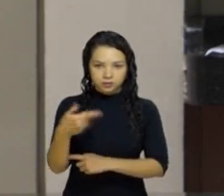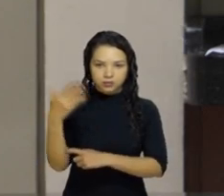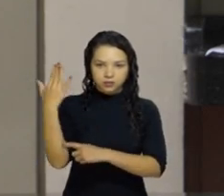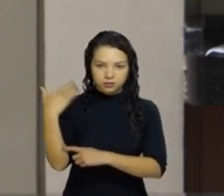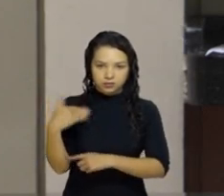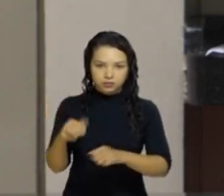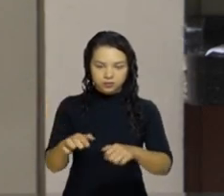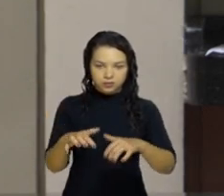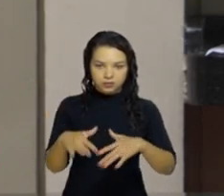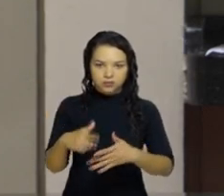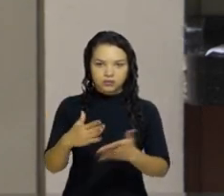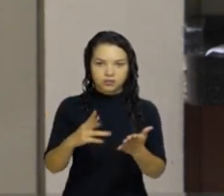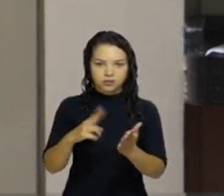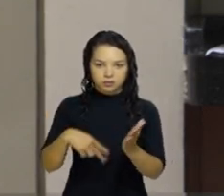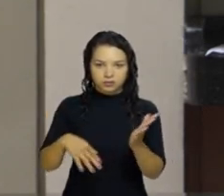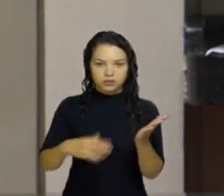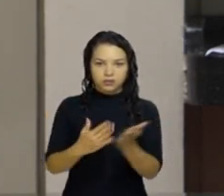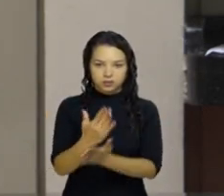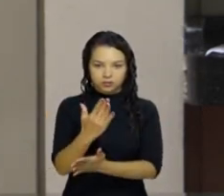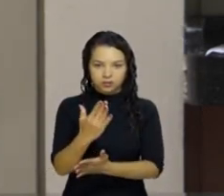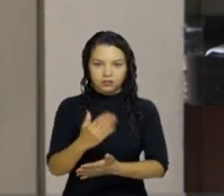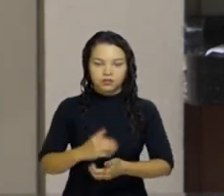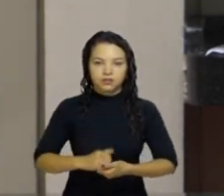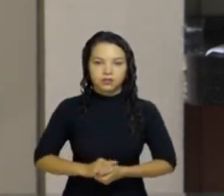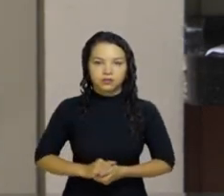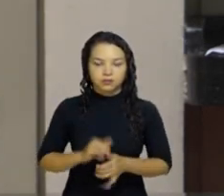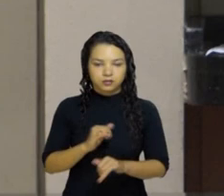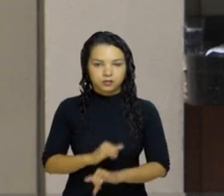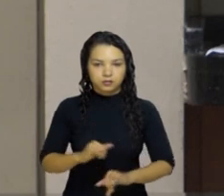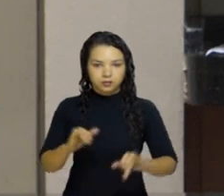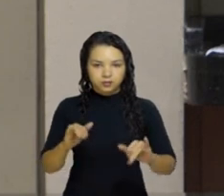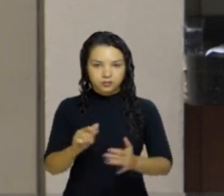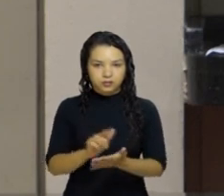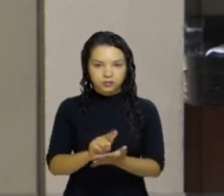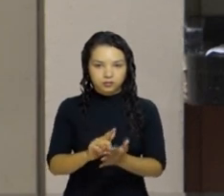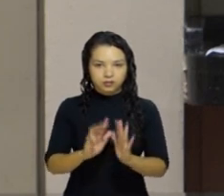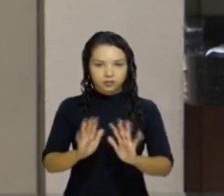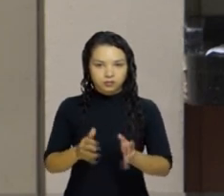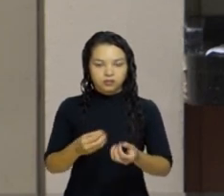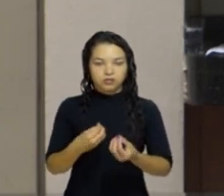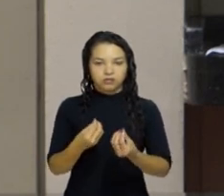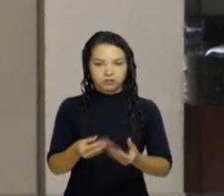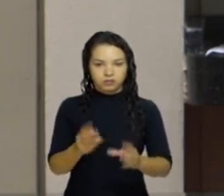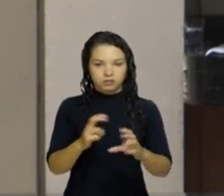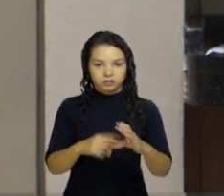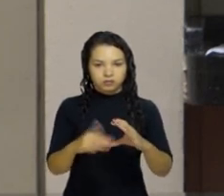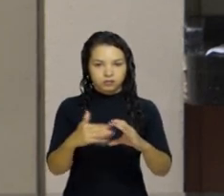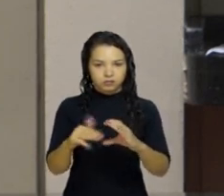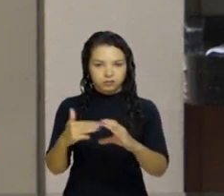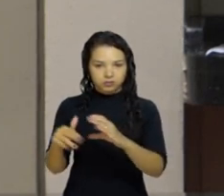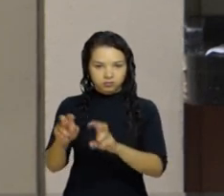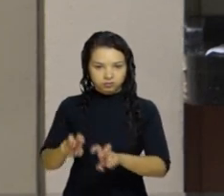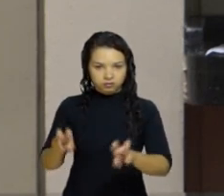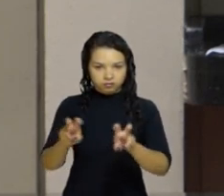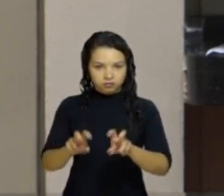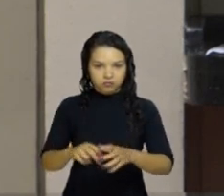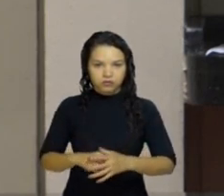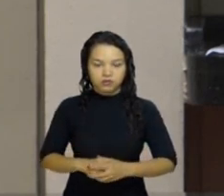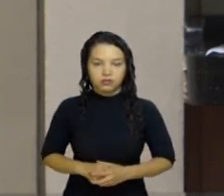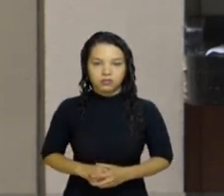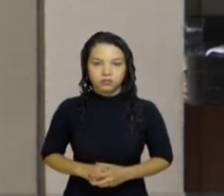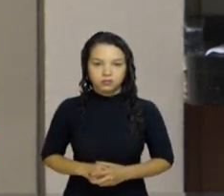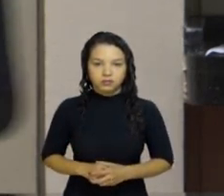por lida e aprovada. Informo que o expediente foi disponibilizado eletronicamente. Breves